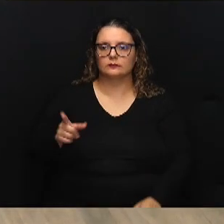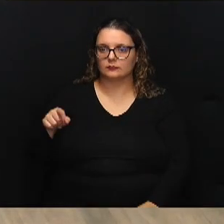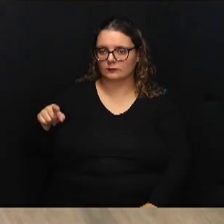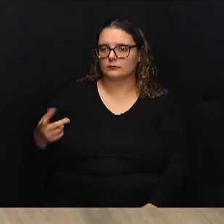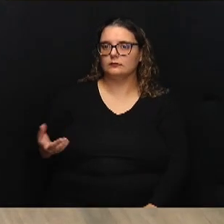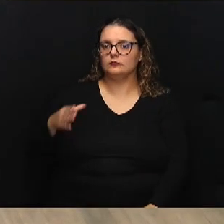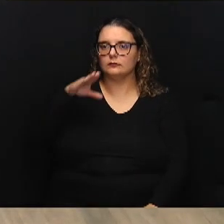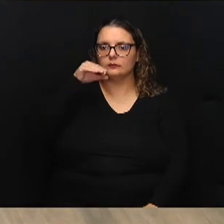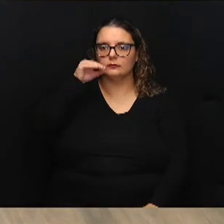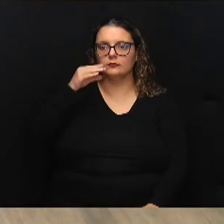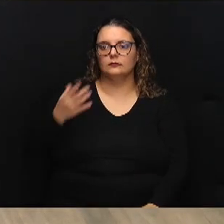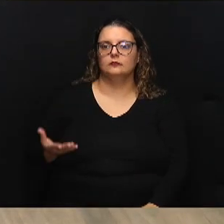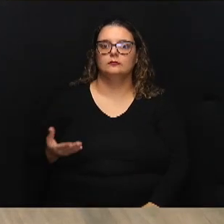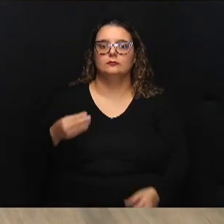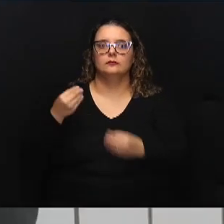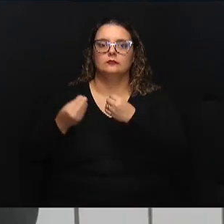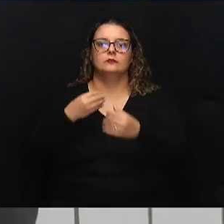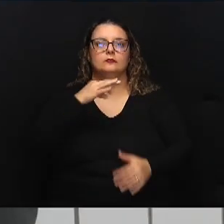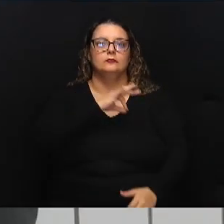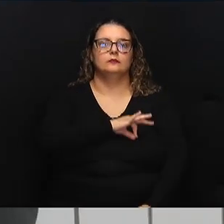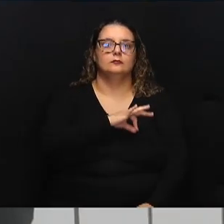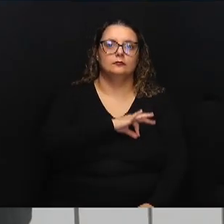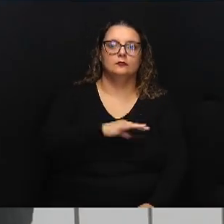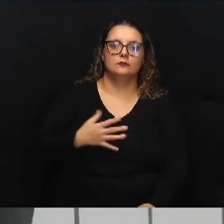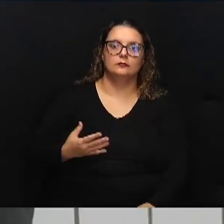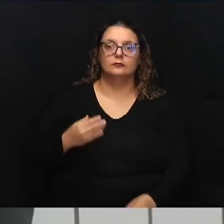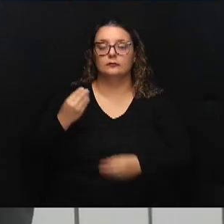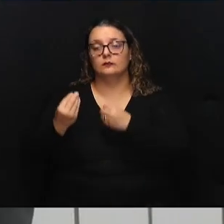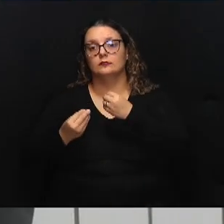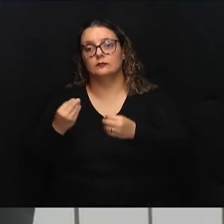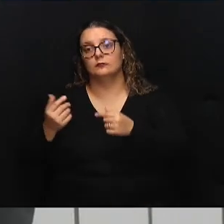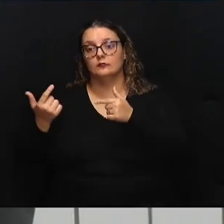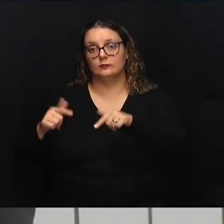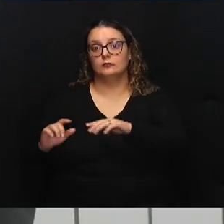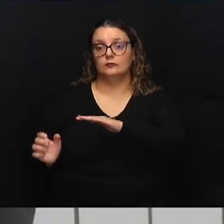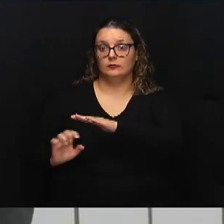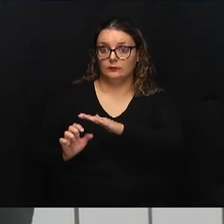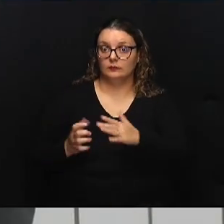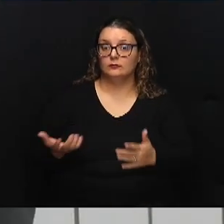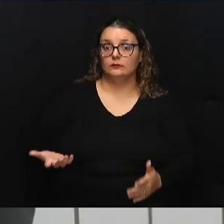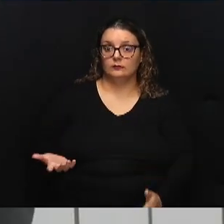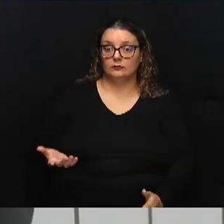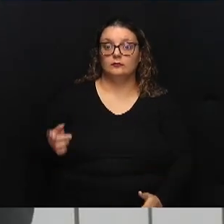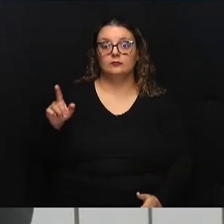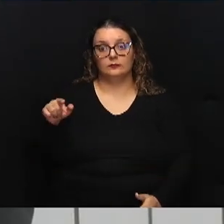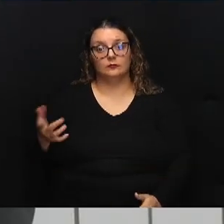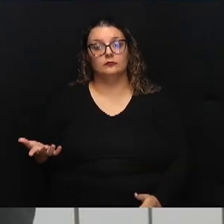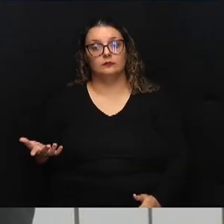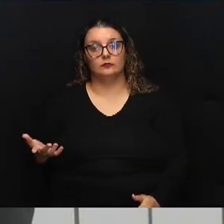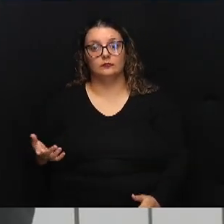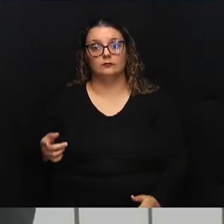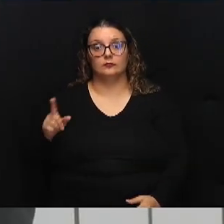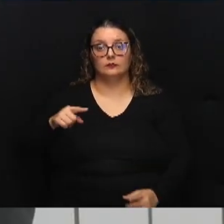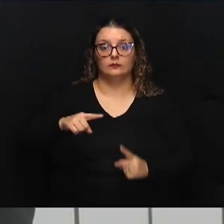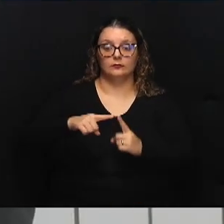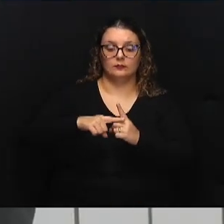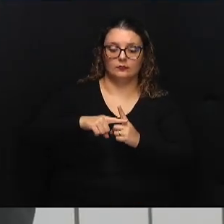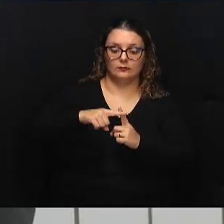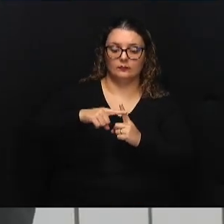funcionários colocam, né, como é que está o salário, como é que é o ambiente de empresa, né? E isso vai ser um termômetro